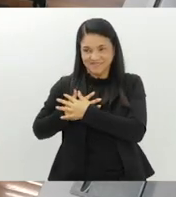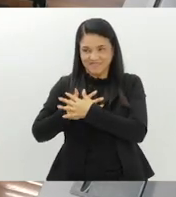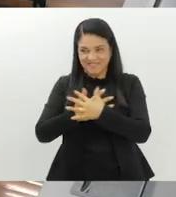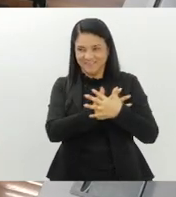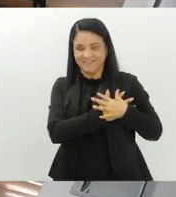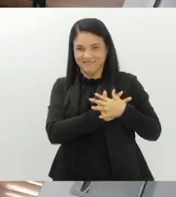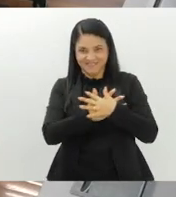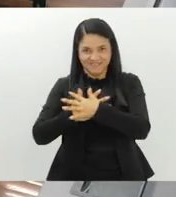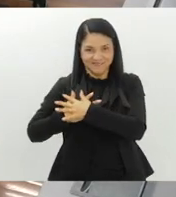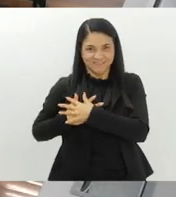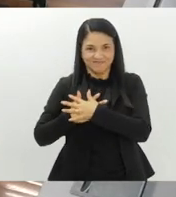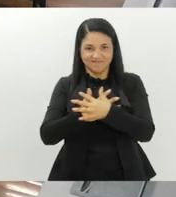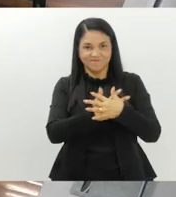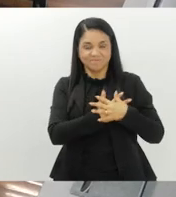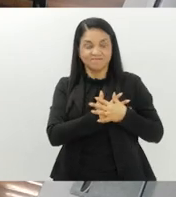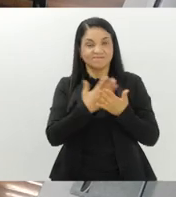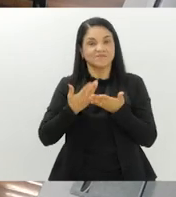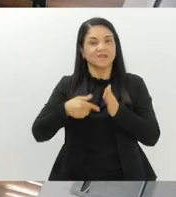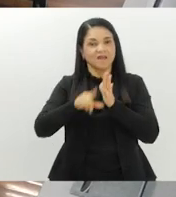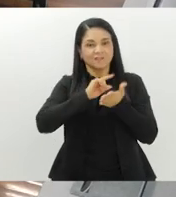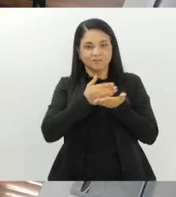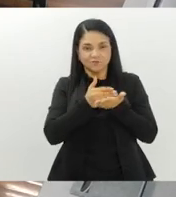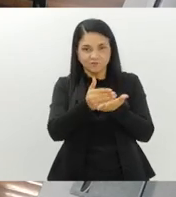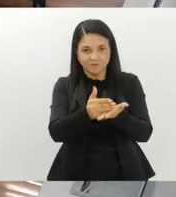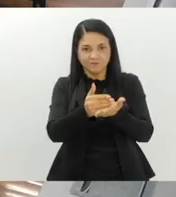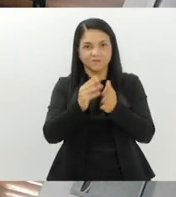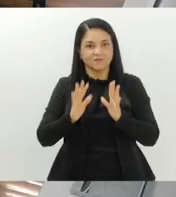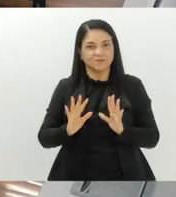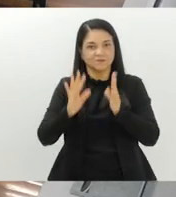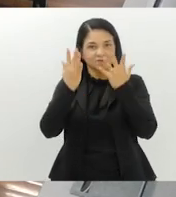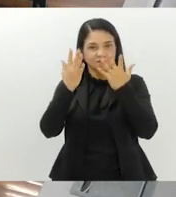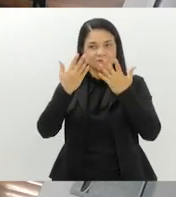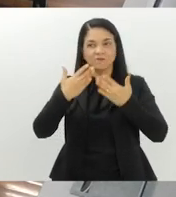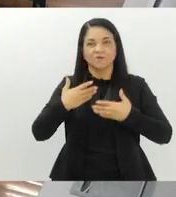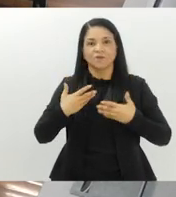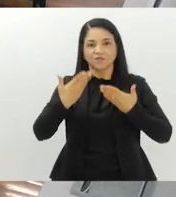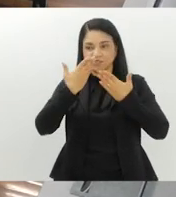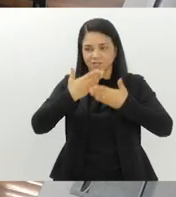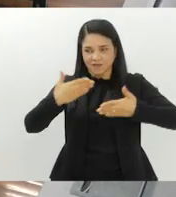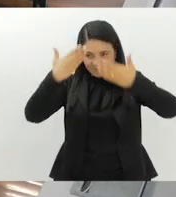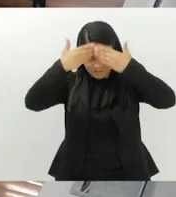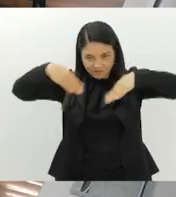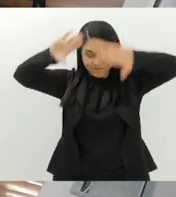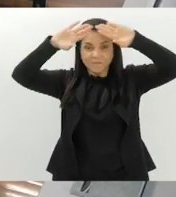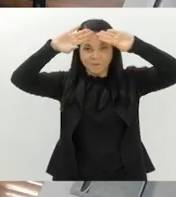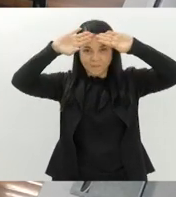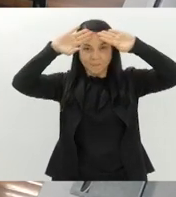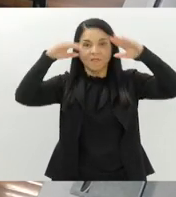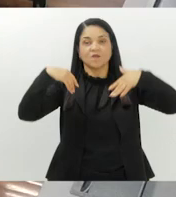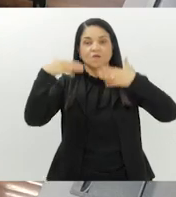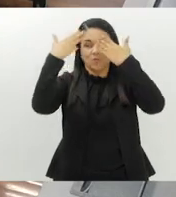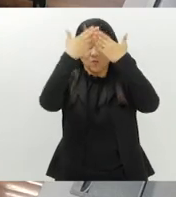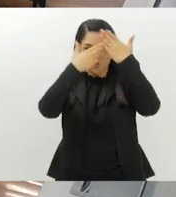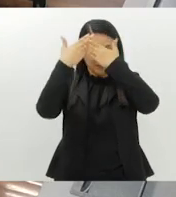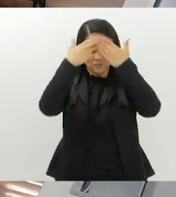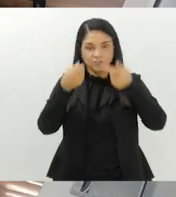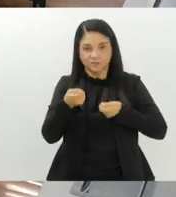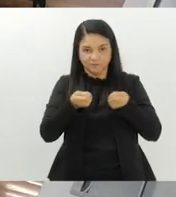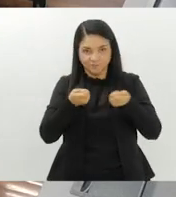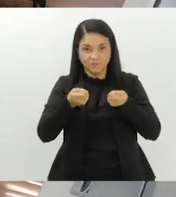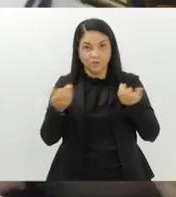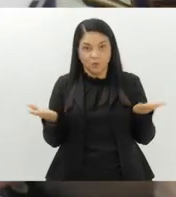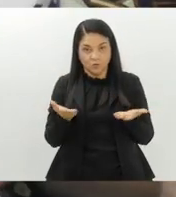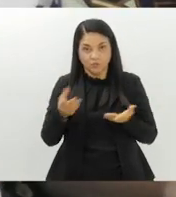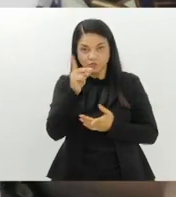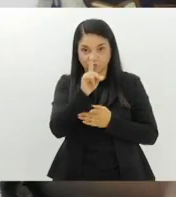Antes de iniciar, eu preciso fazer aqui uma breve saudação ao orixá que está regendo o dia de hoje para nós umbandistas. Hoje é dia de Xangô,